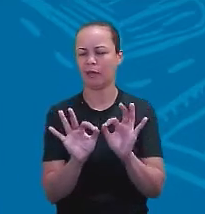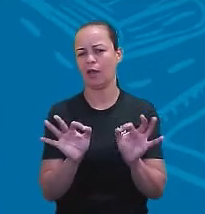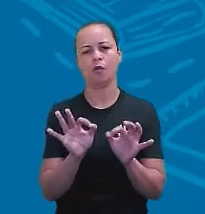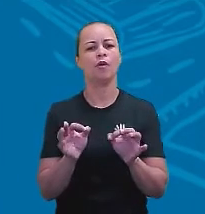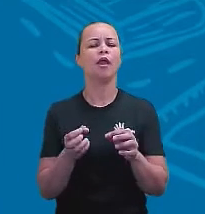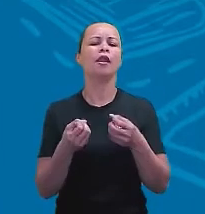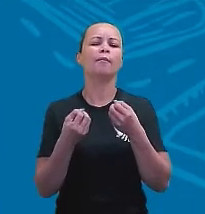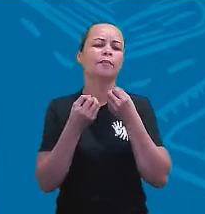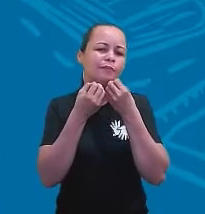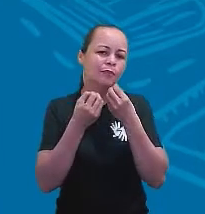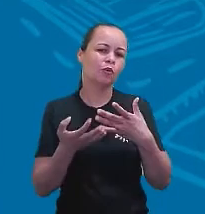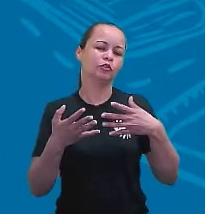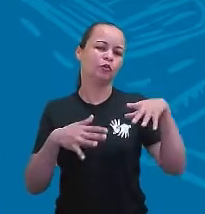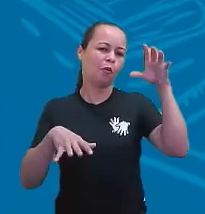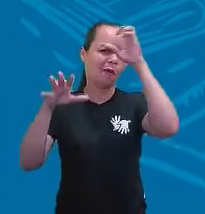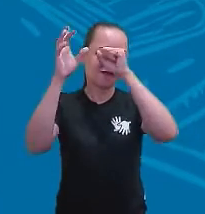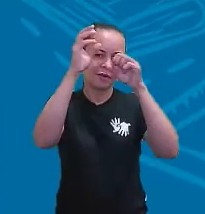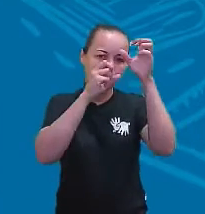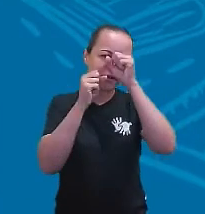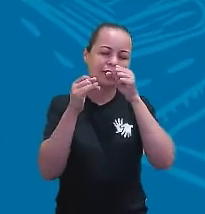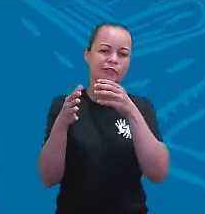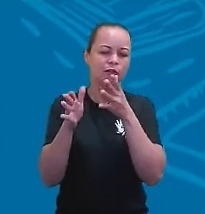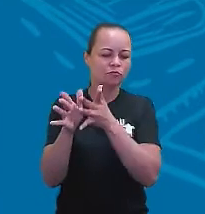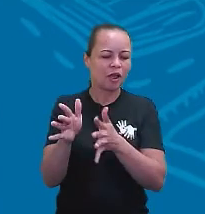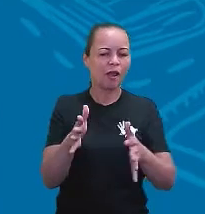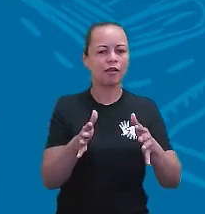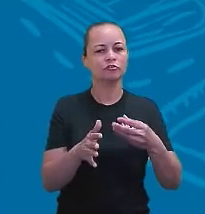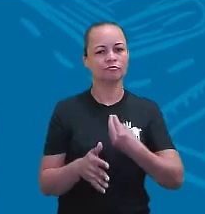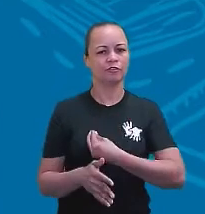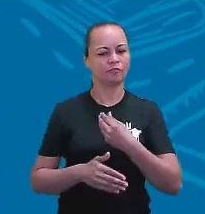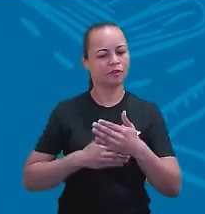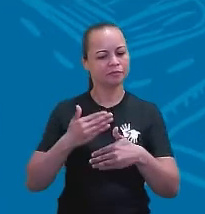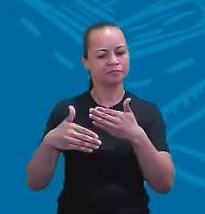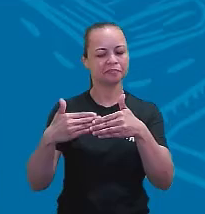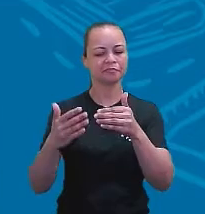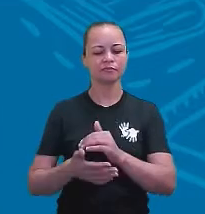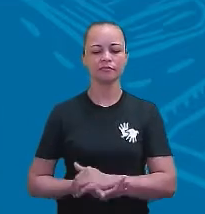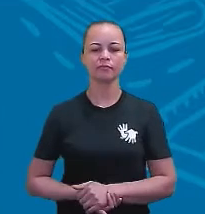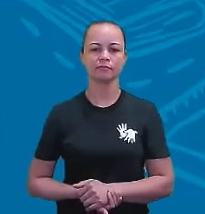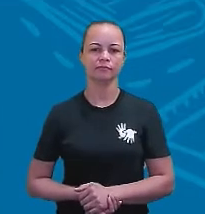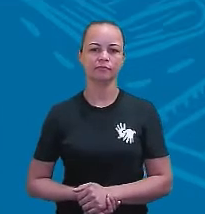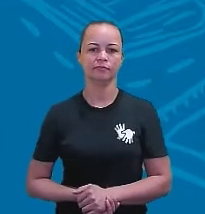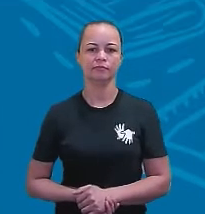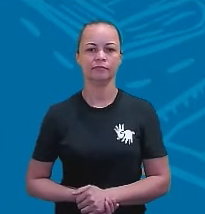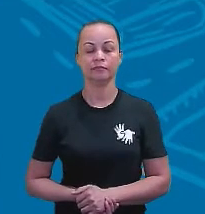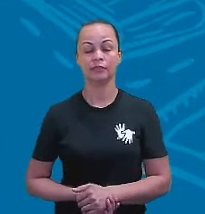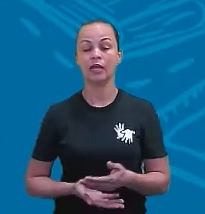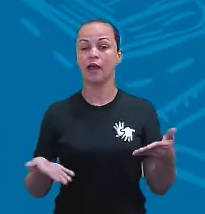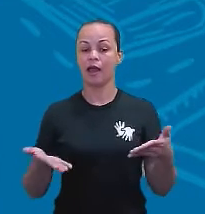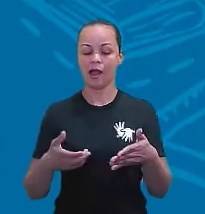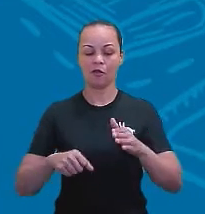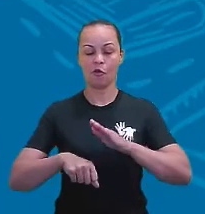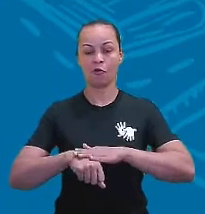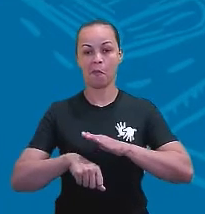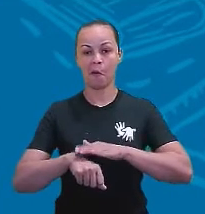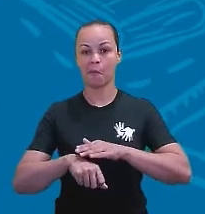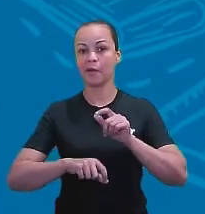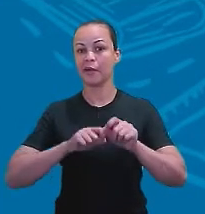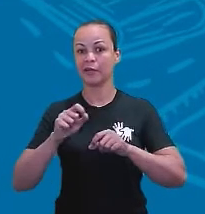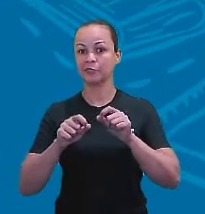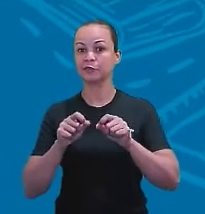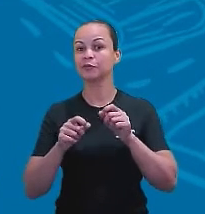Quando você aprende, pronto, vai para o resto da sua vida. Bom, agora chegou a hora do tal do